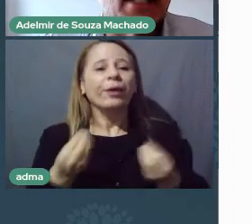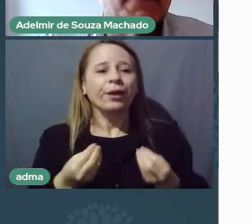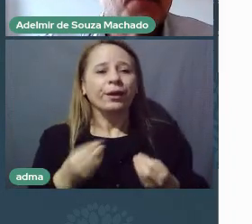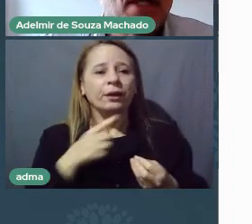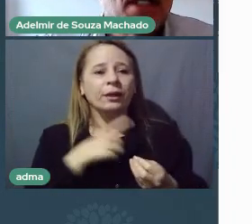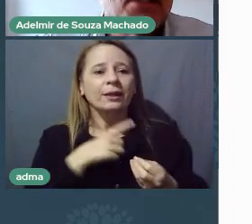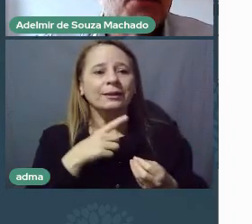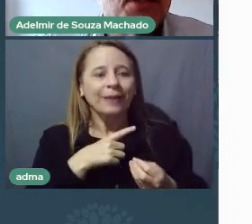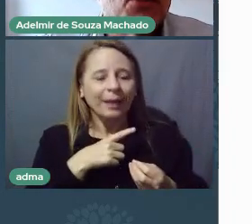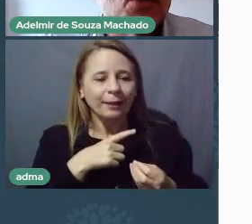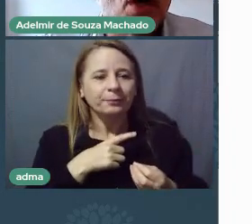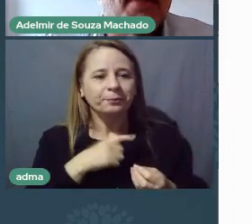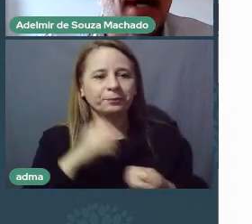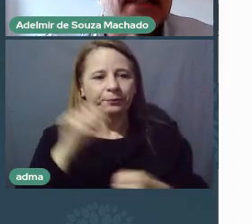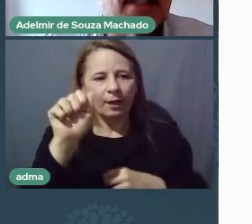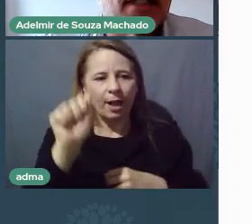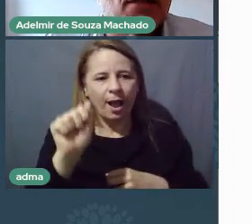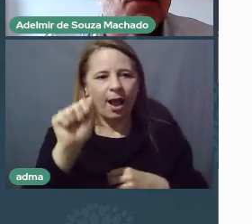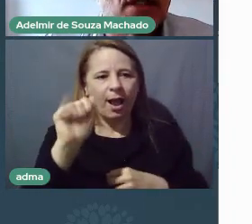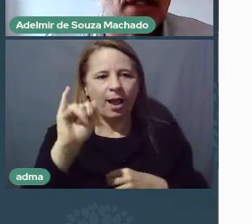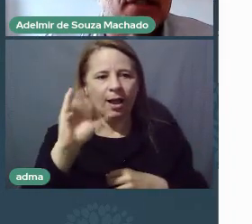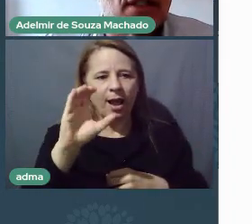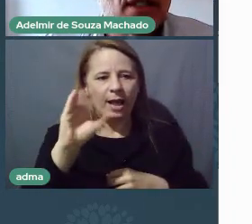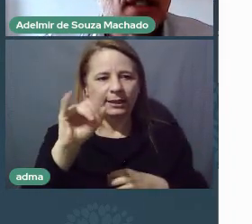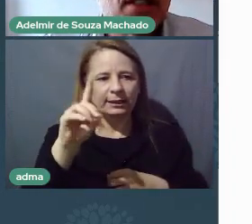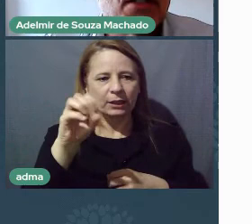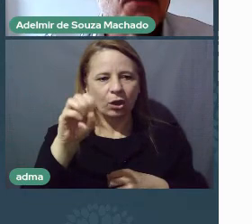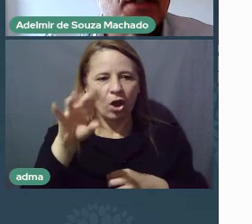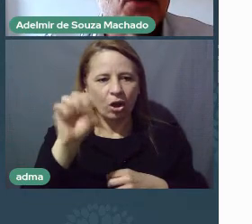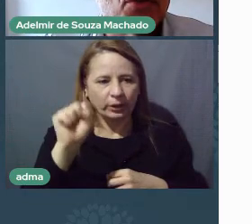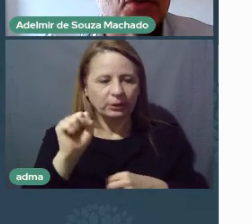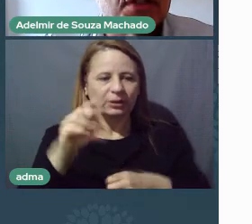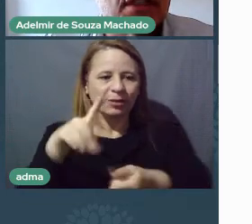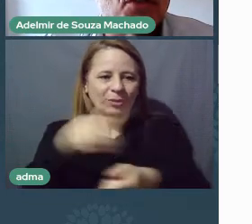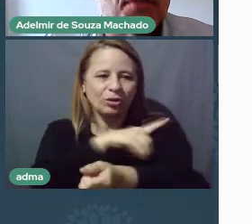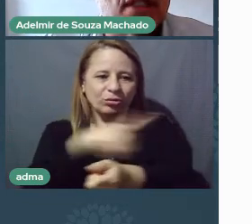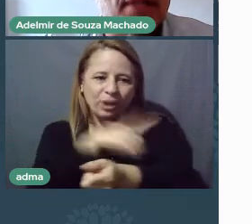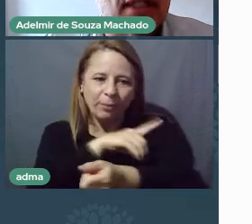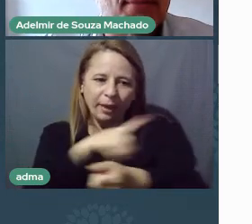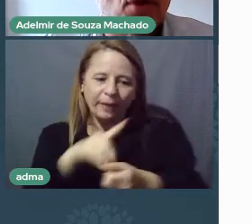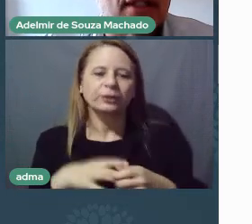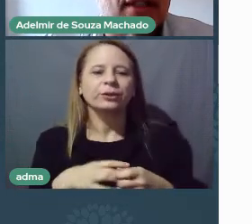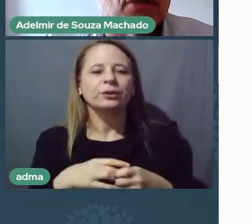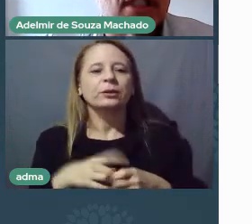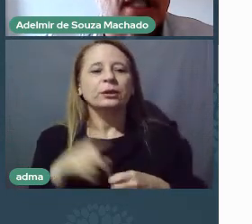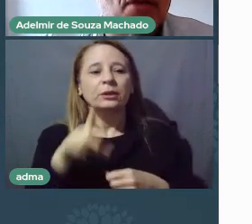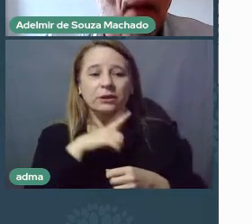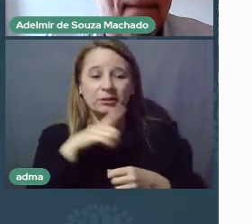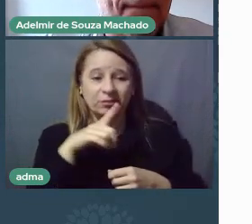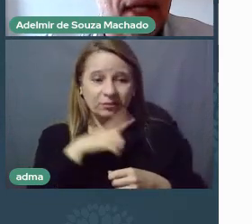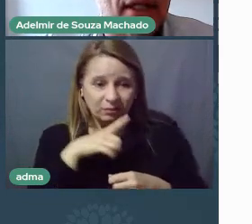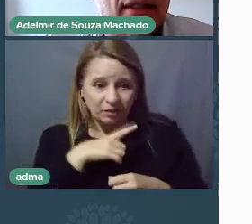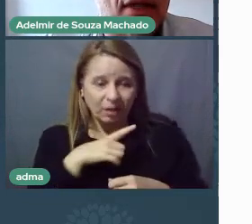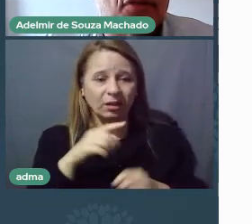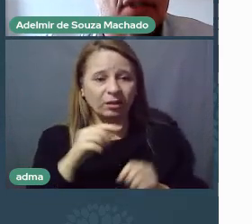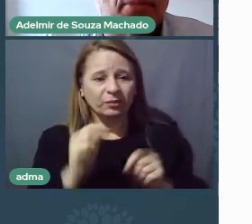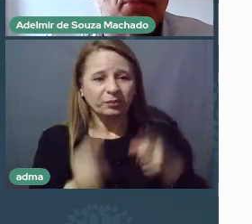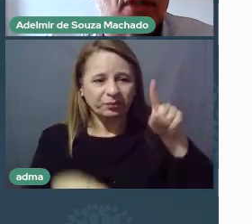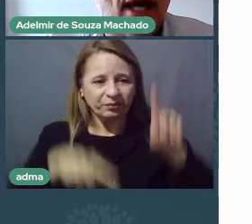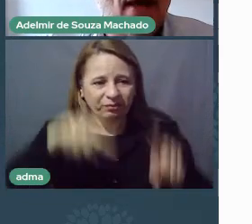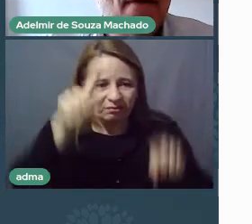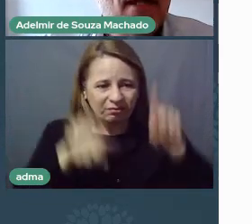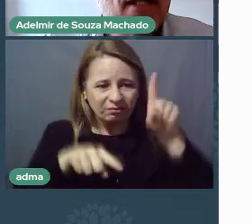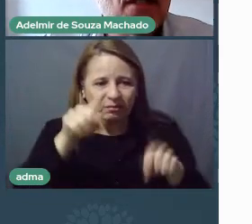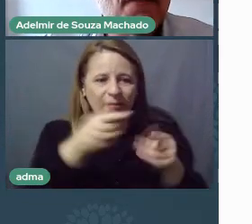a obesidade. Indivíduos normais, aqui em verde, indivíduos com síndrome metabólica, então já tem uma perda da